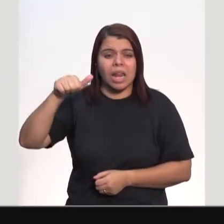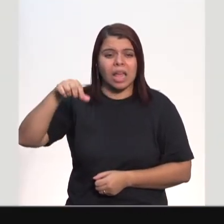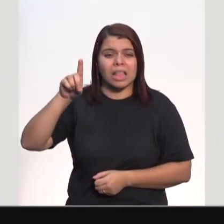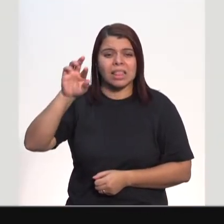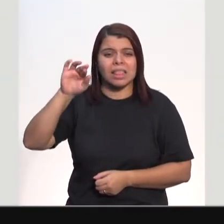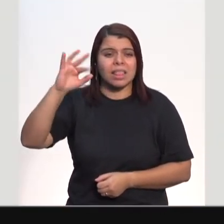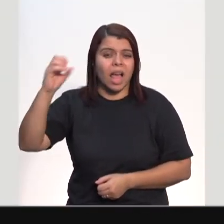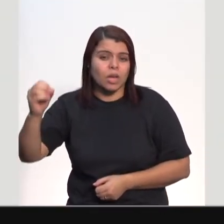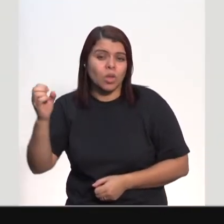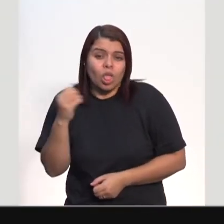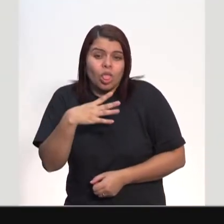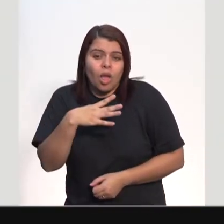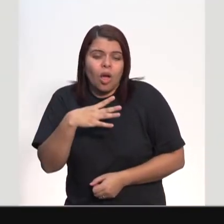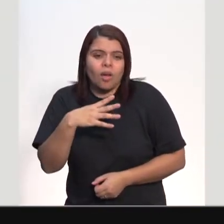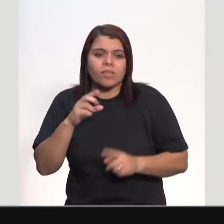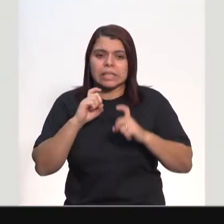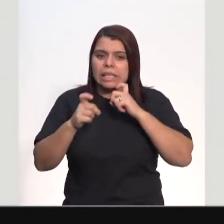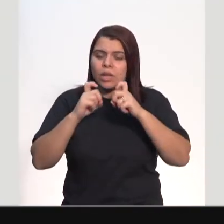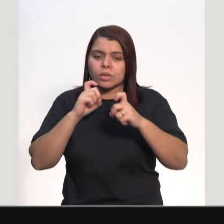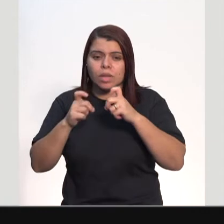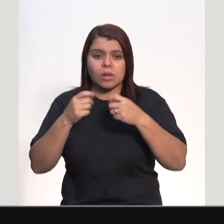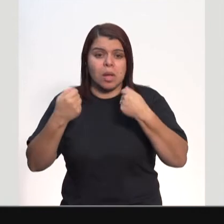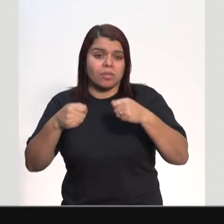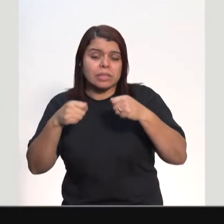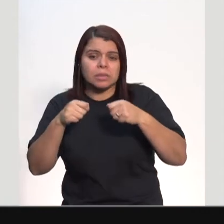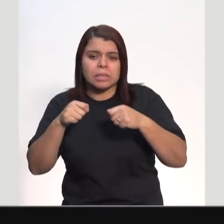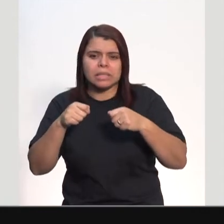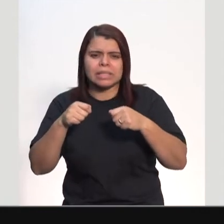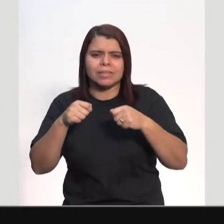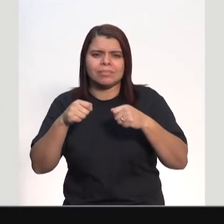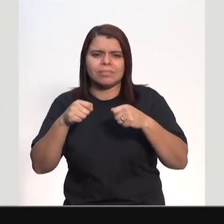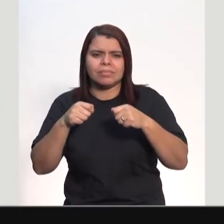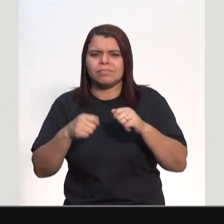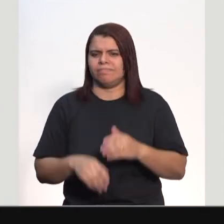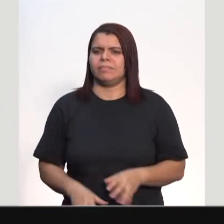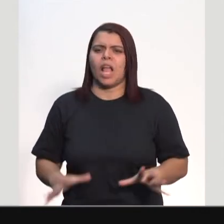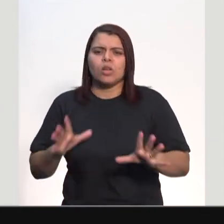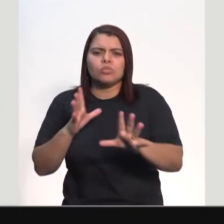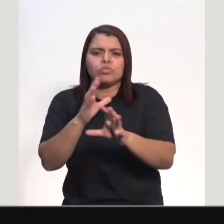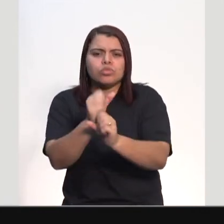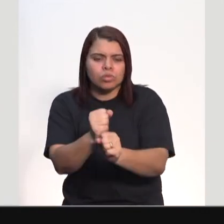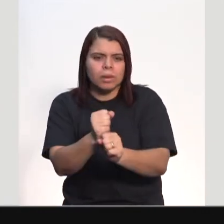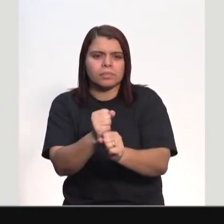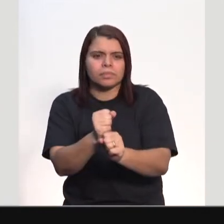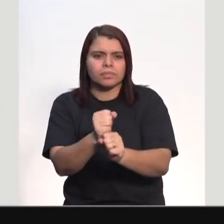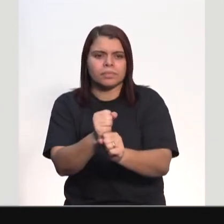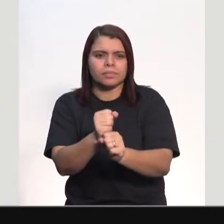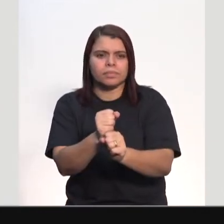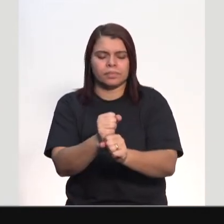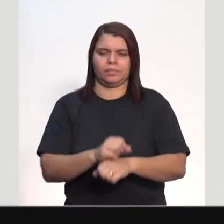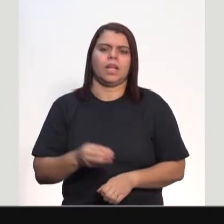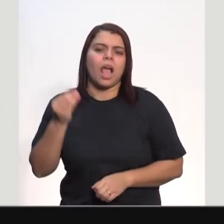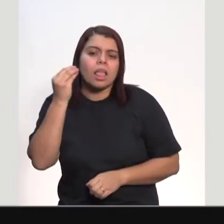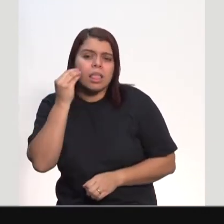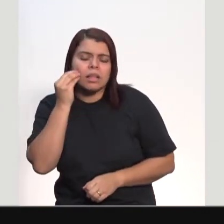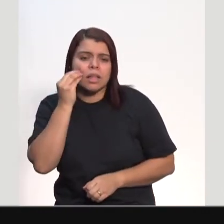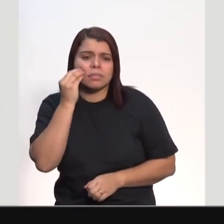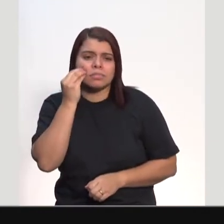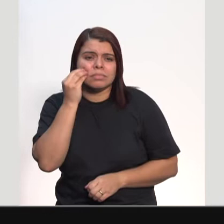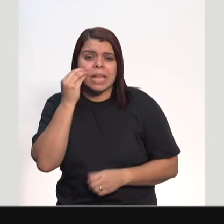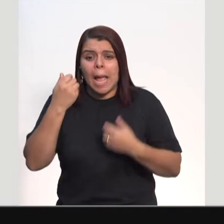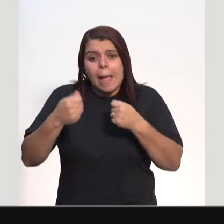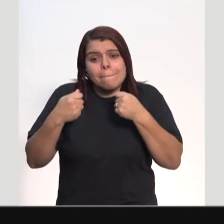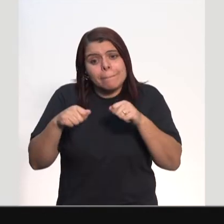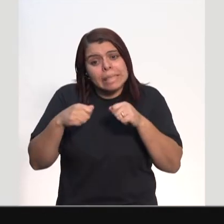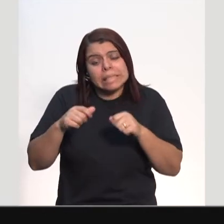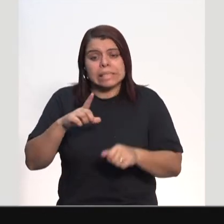reunião. Você tem que adicionar um título para a sua reunião, vou colocar como teste. É obrigatório ter pelo